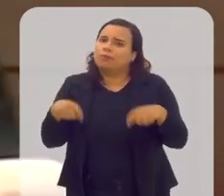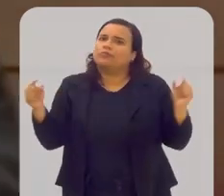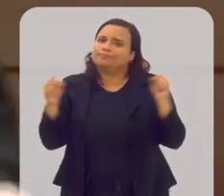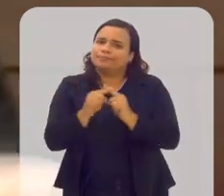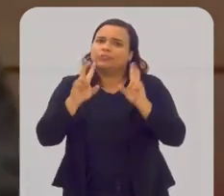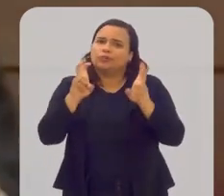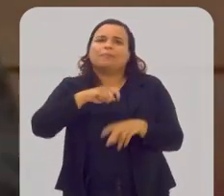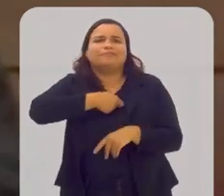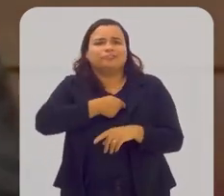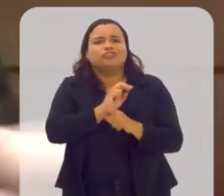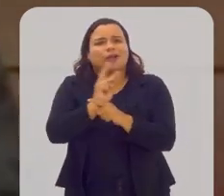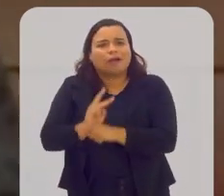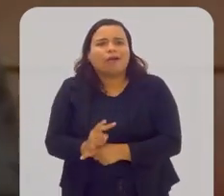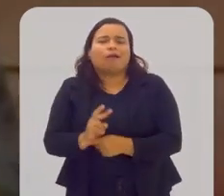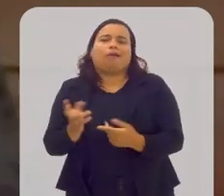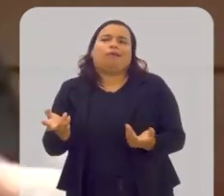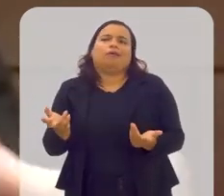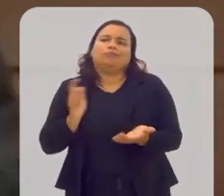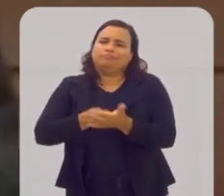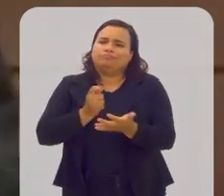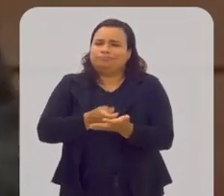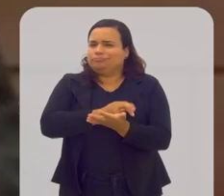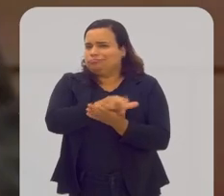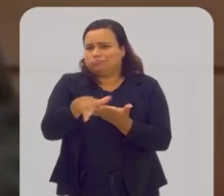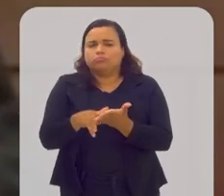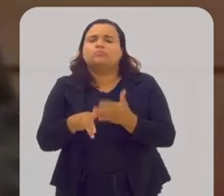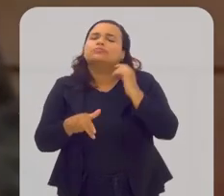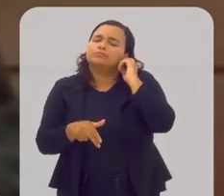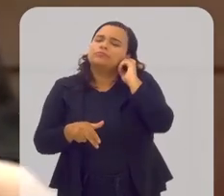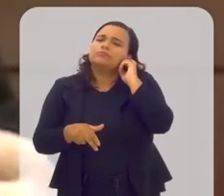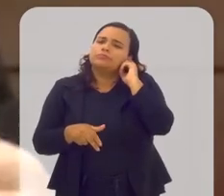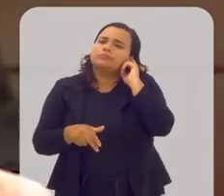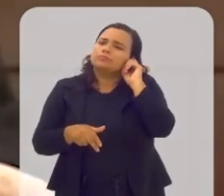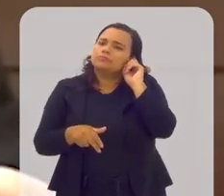relacionada diretamente com a questão fiscal, né,